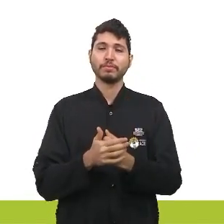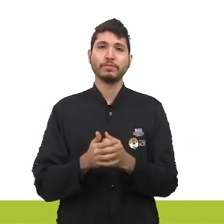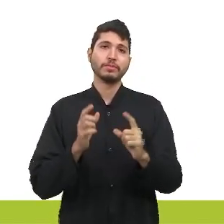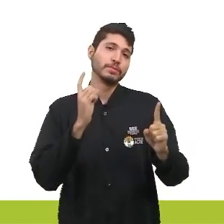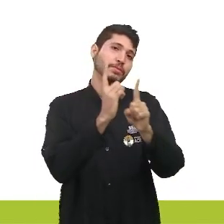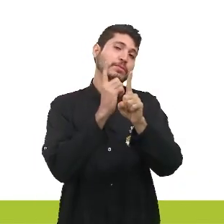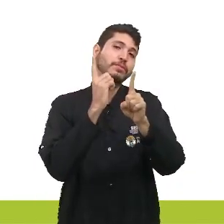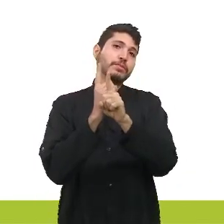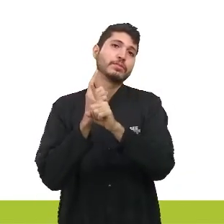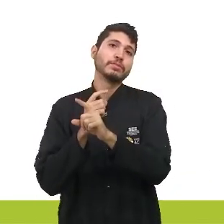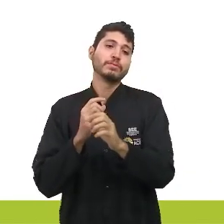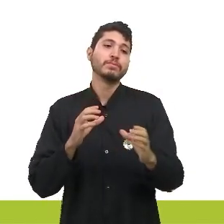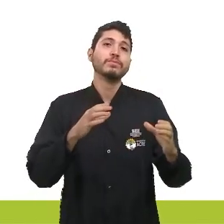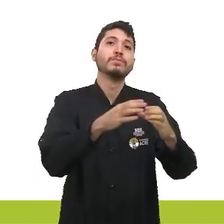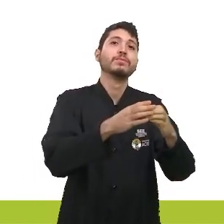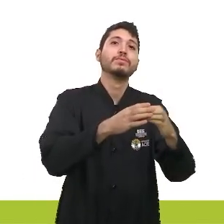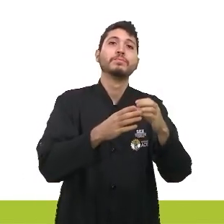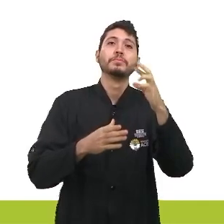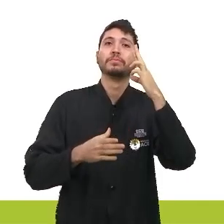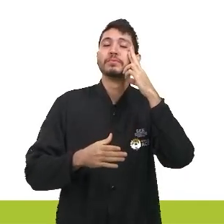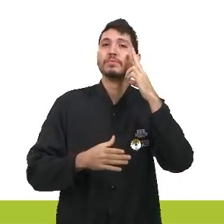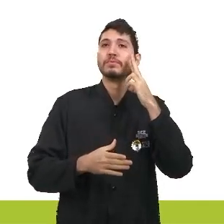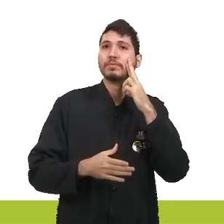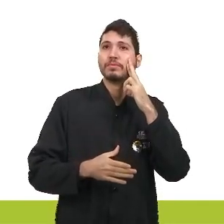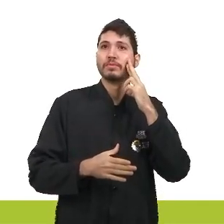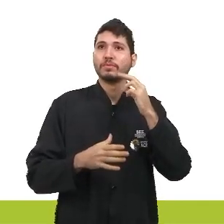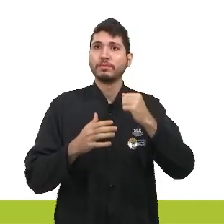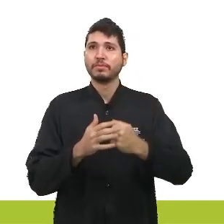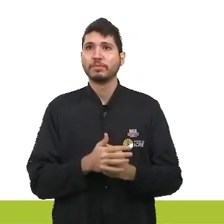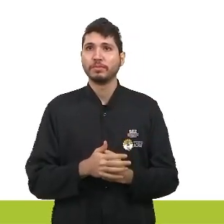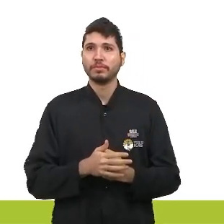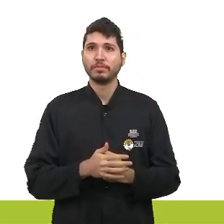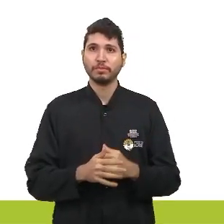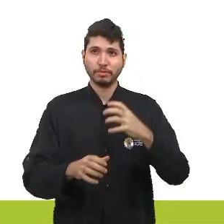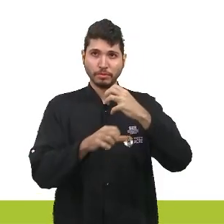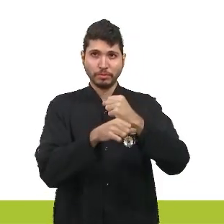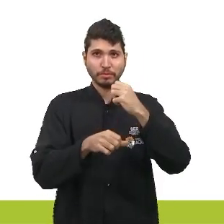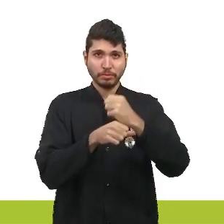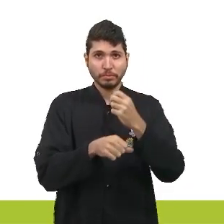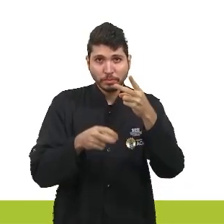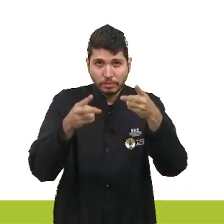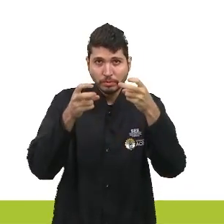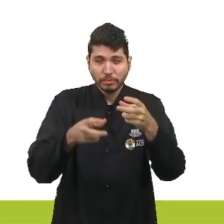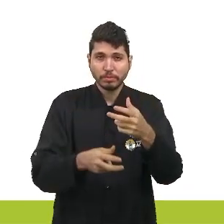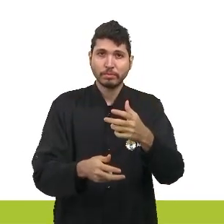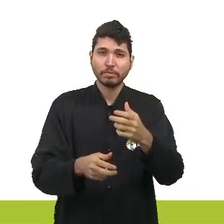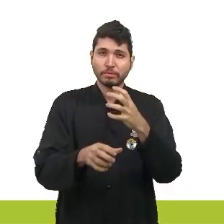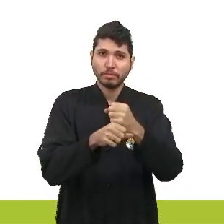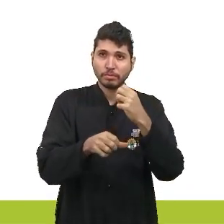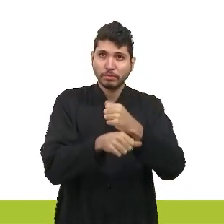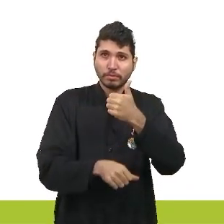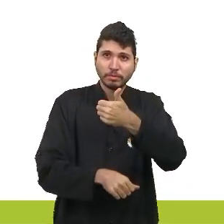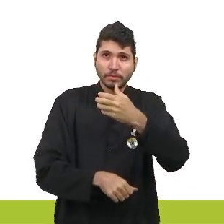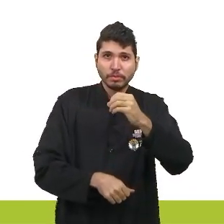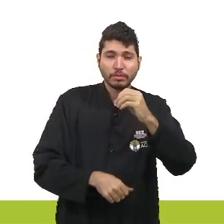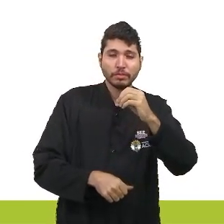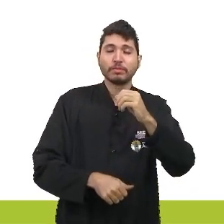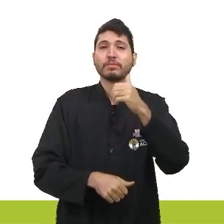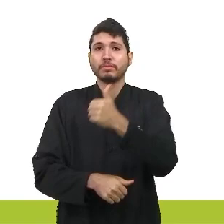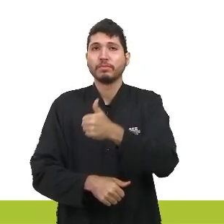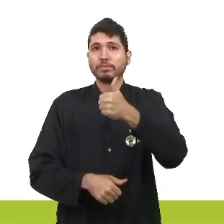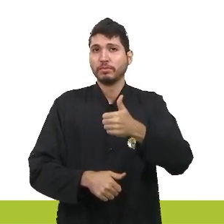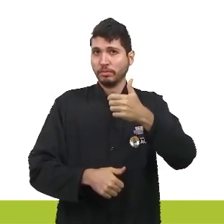Veja a coluna dos algebristas. Nós temos um total de 110 algebristas. Quantos deles são